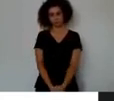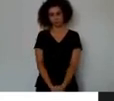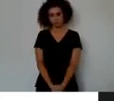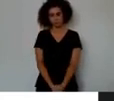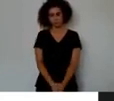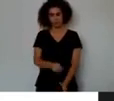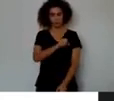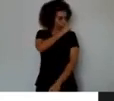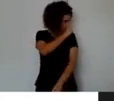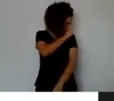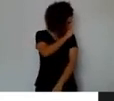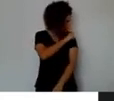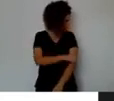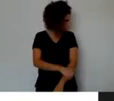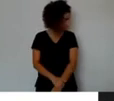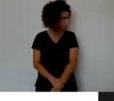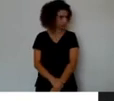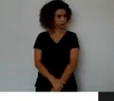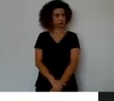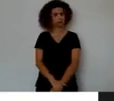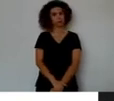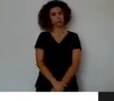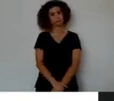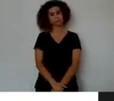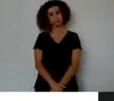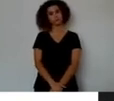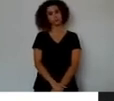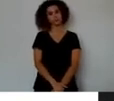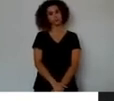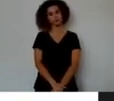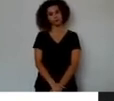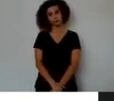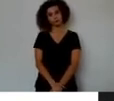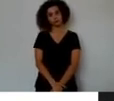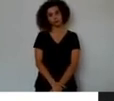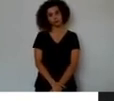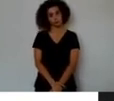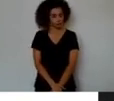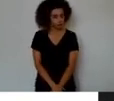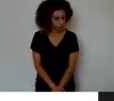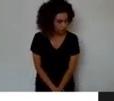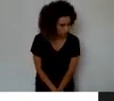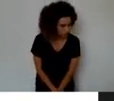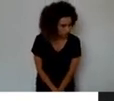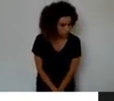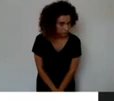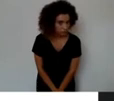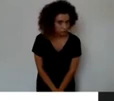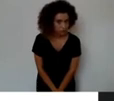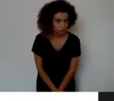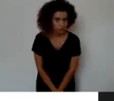Pessoal, bom dia. Vocês conseguem me ouvir? Sim. Tá bem baixinho. Bem baixinho?